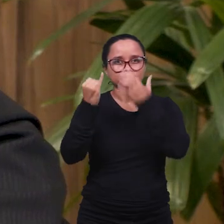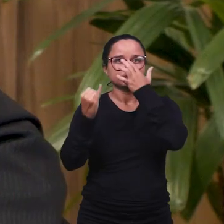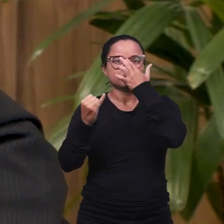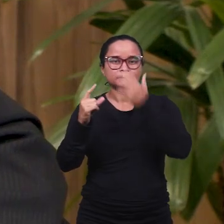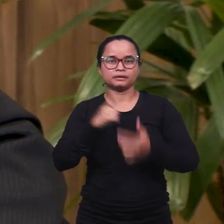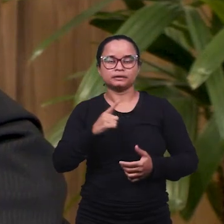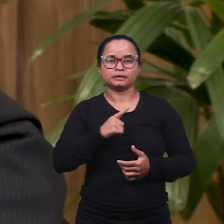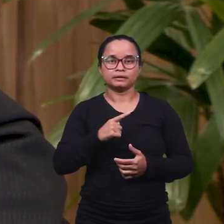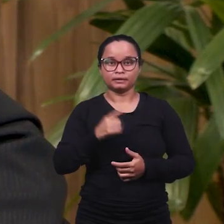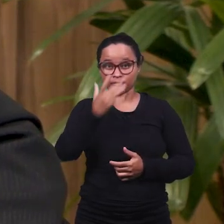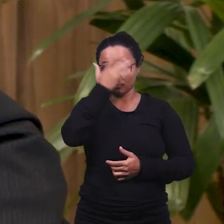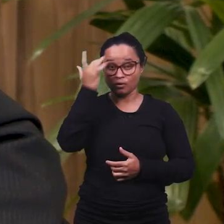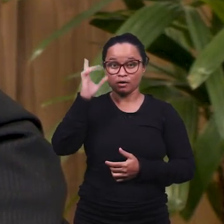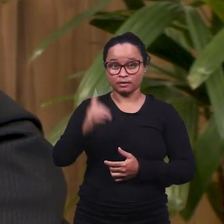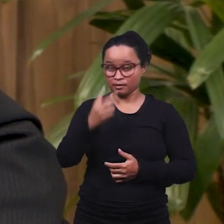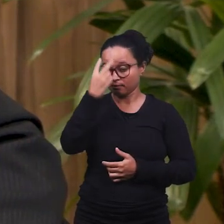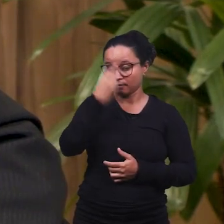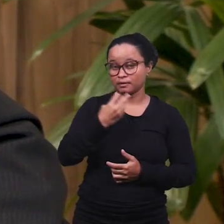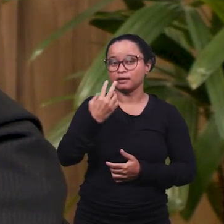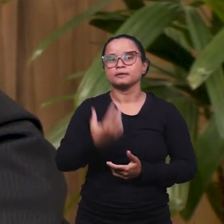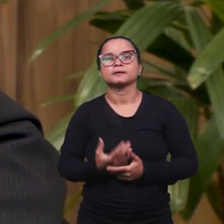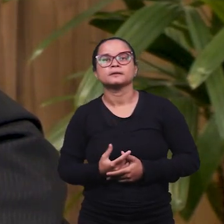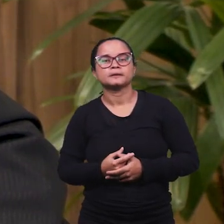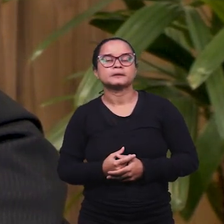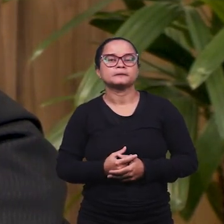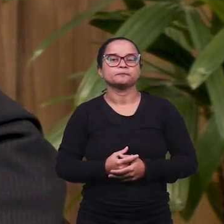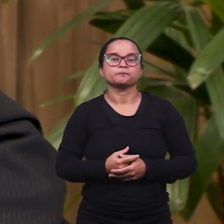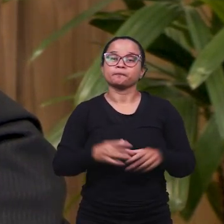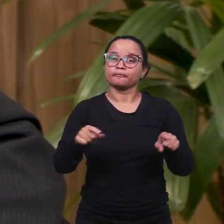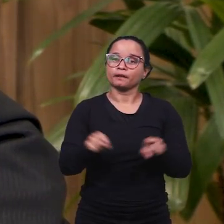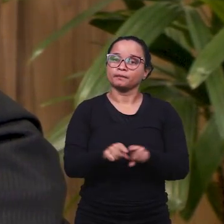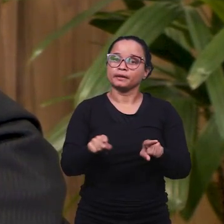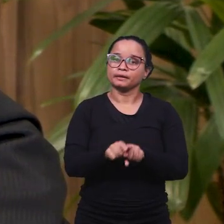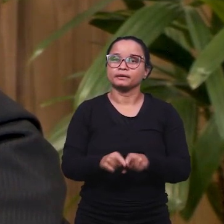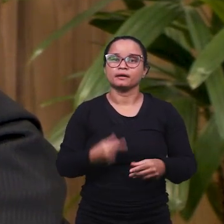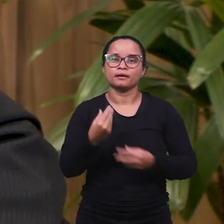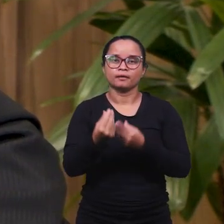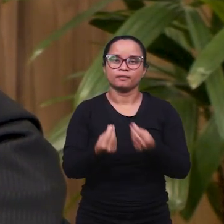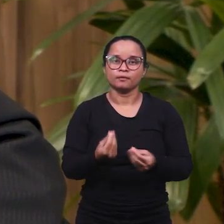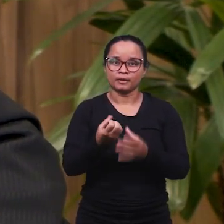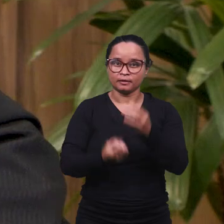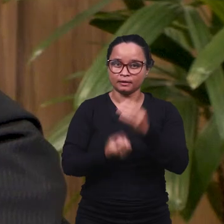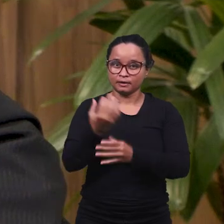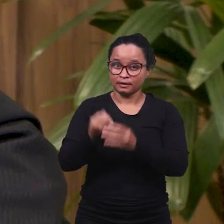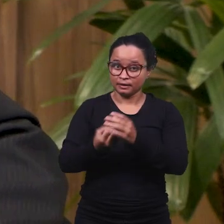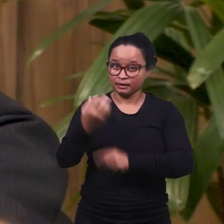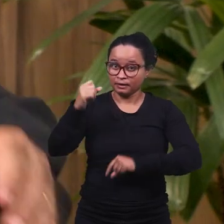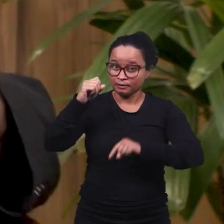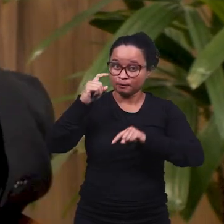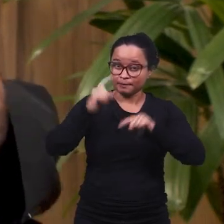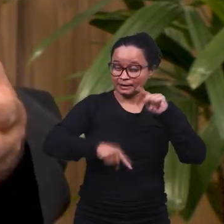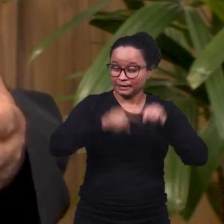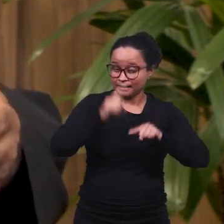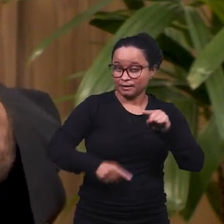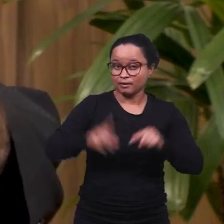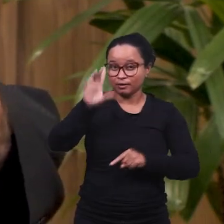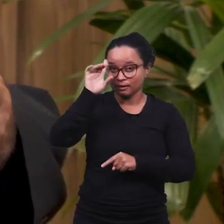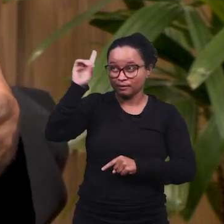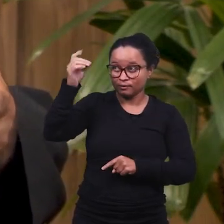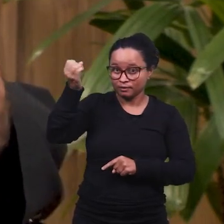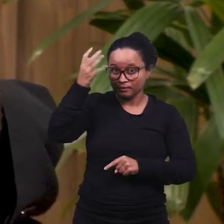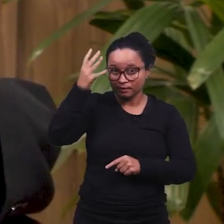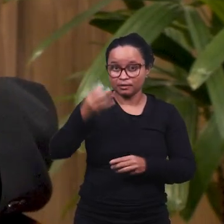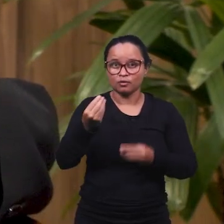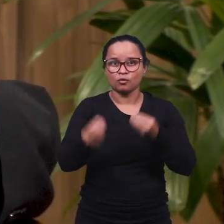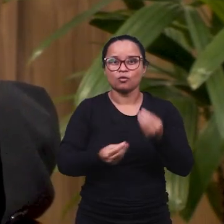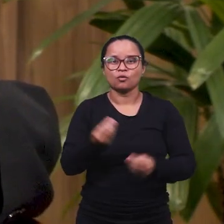importante com as pessoas com deficiência visual, com as pessoas cegas, essa criação de materiais que Deus revelou a ela.